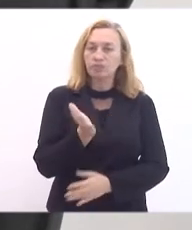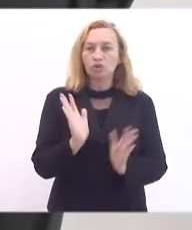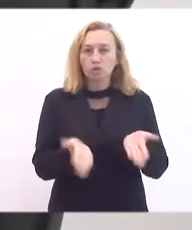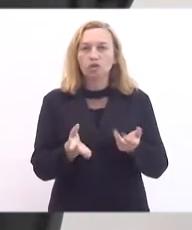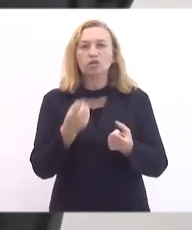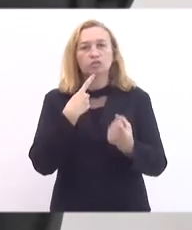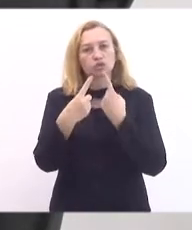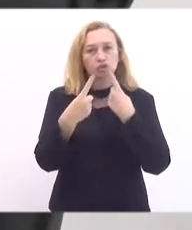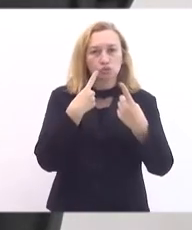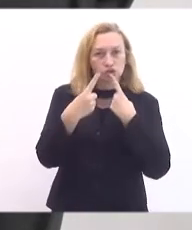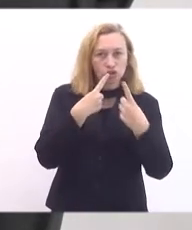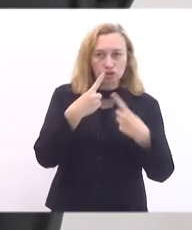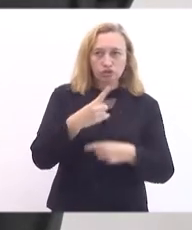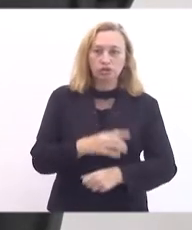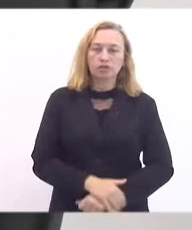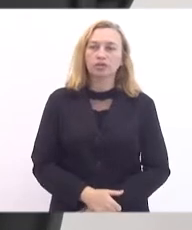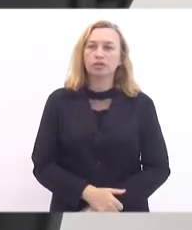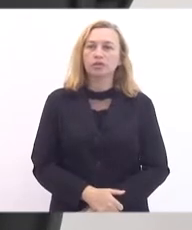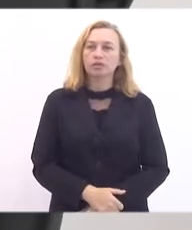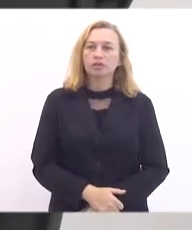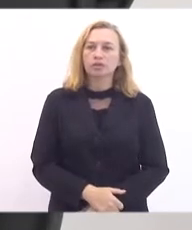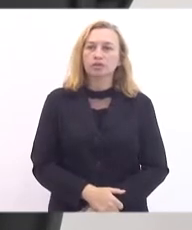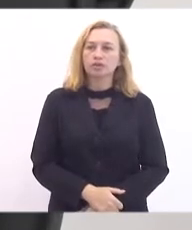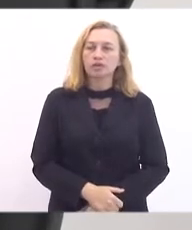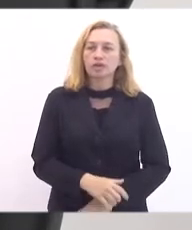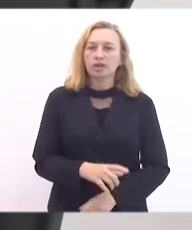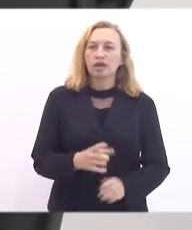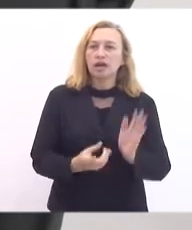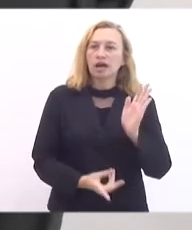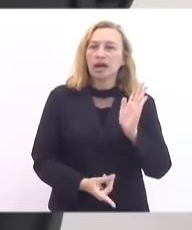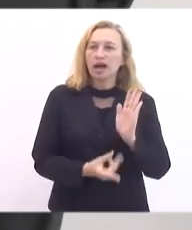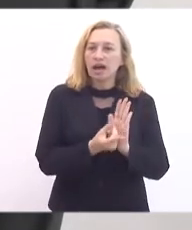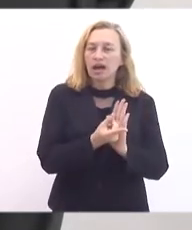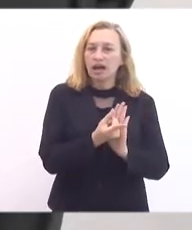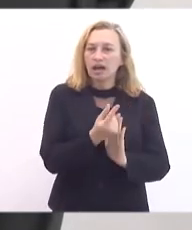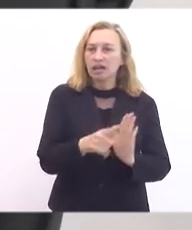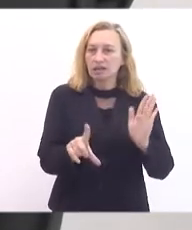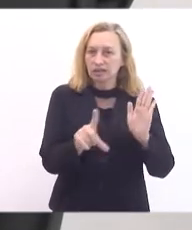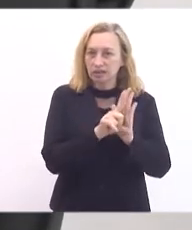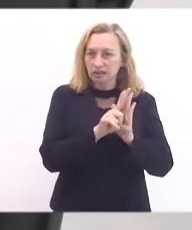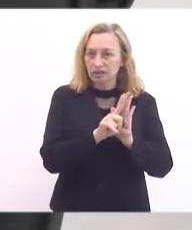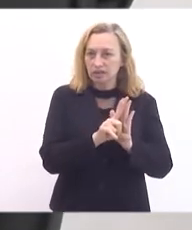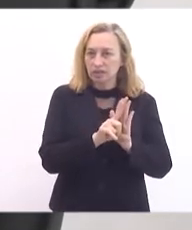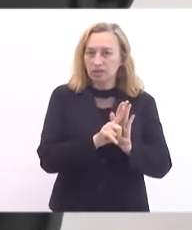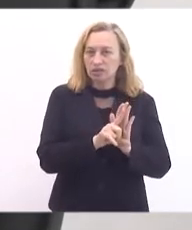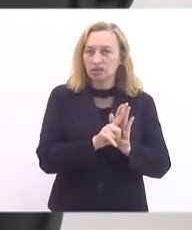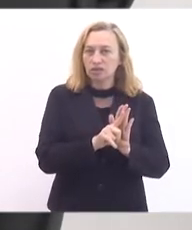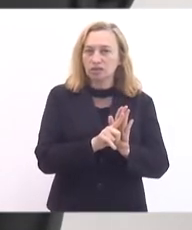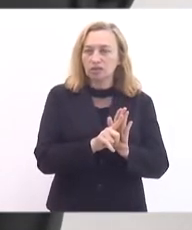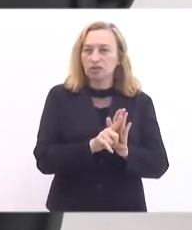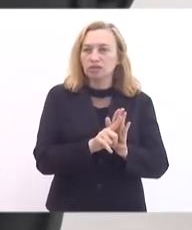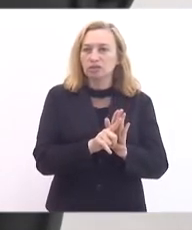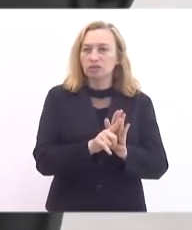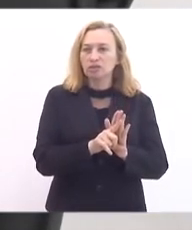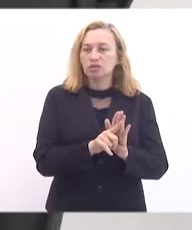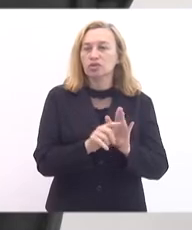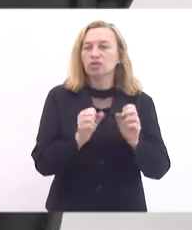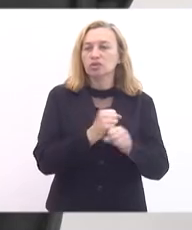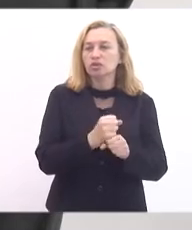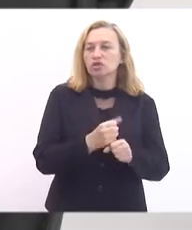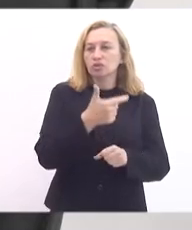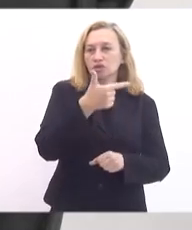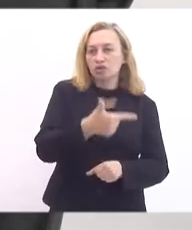discutir E aí ele de ó ele de ódio 2023 Dra